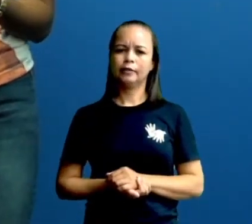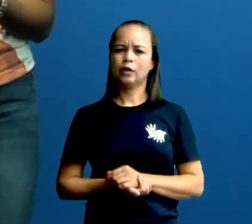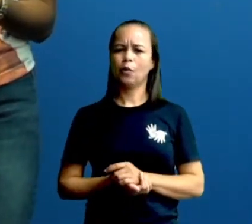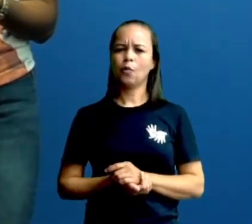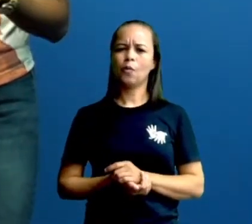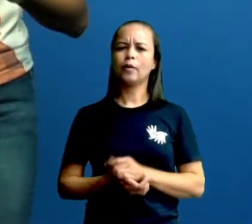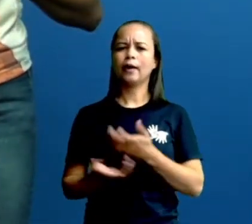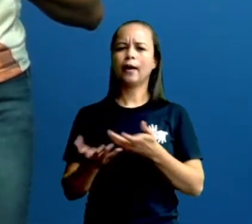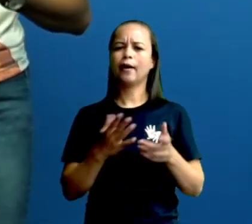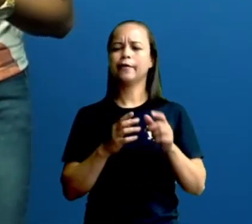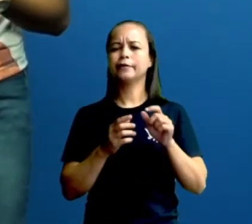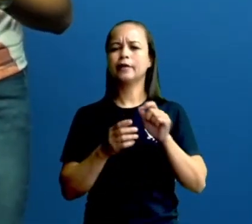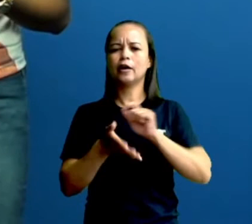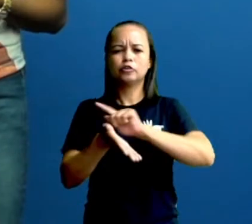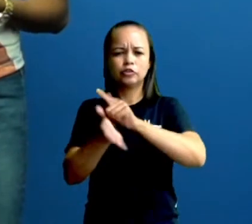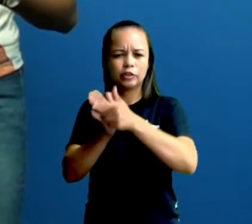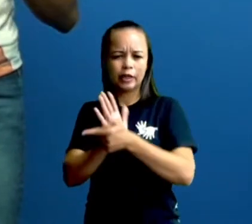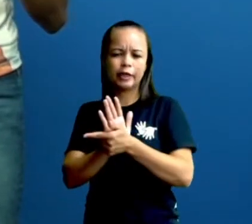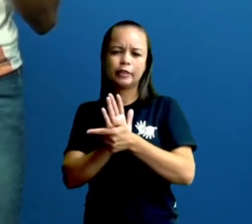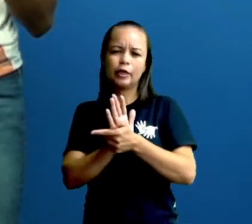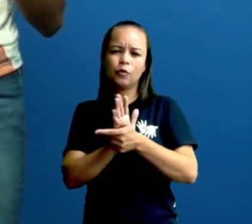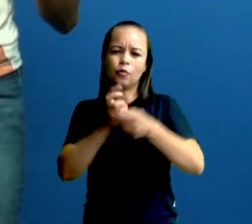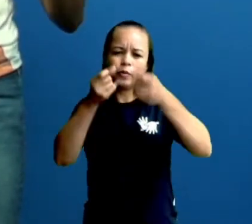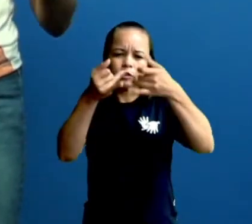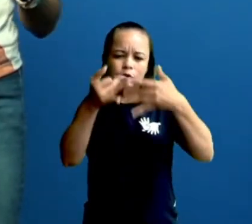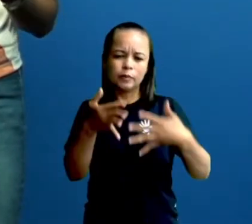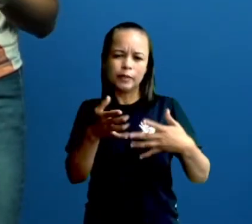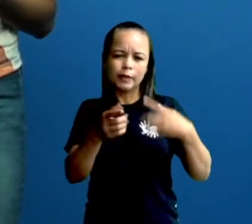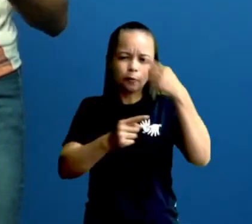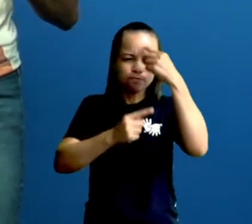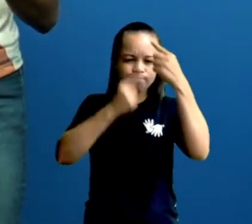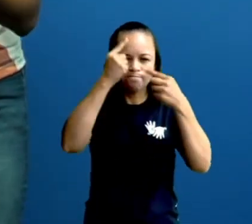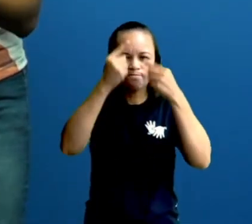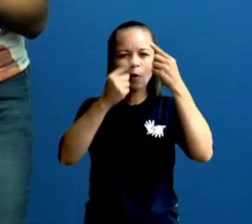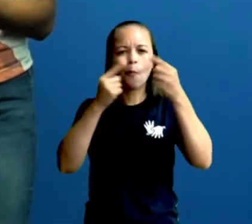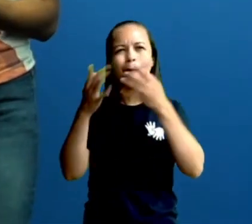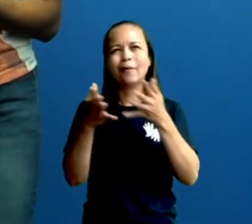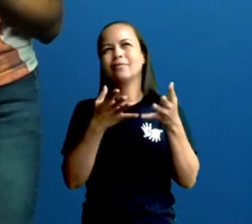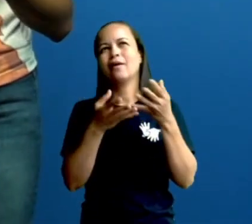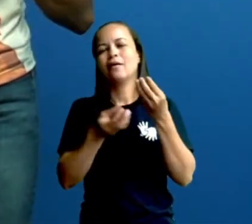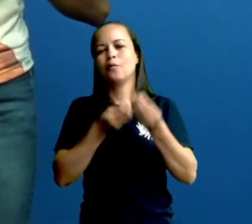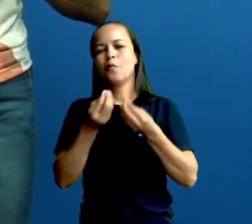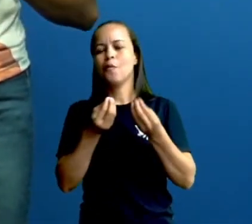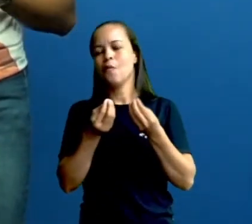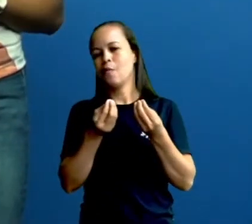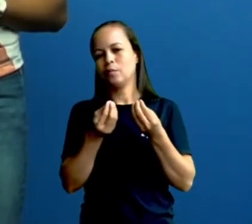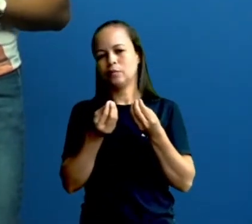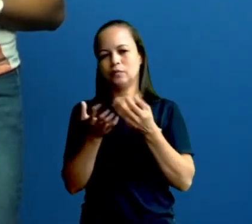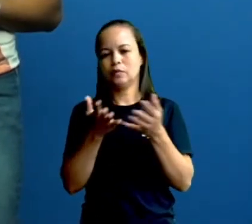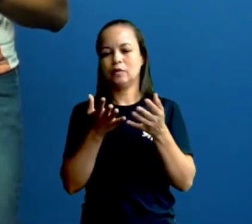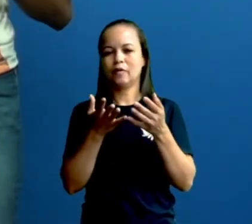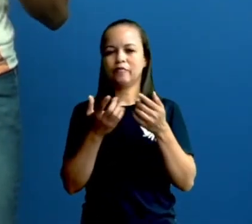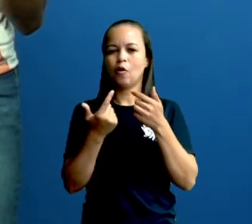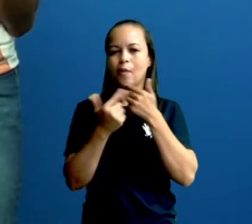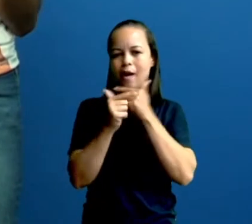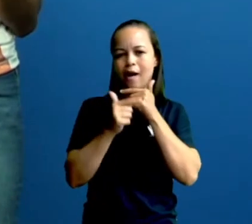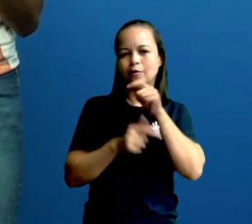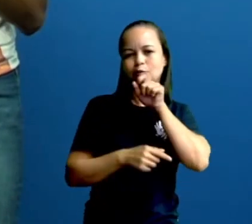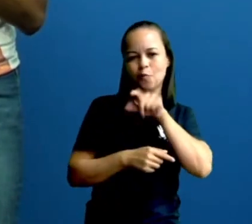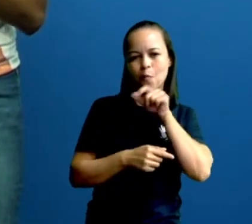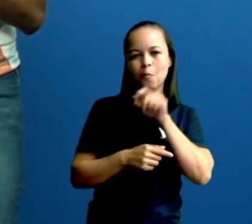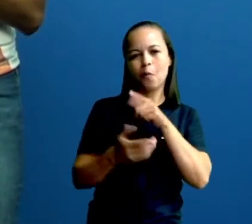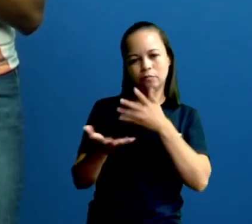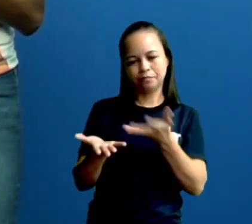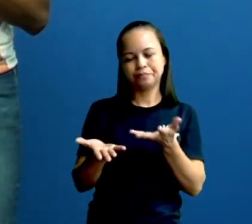ideia, tá? E essa ideia, claro, tem o mesmo, vamos dizer, a mesma forma que seria a forma do humor. Mas